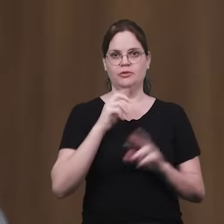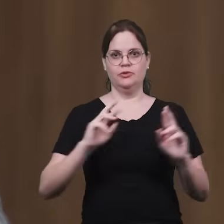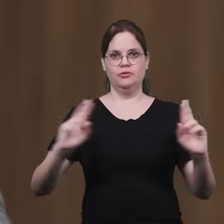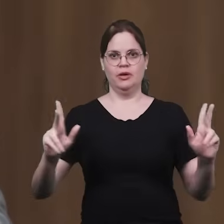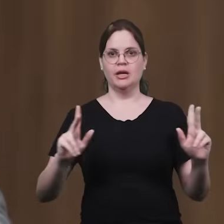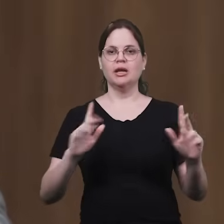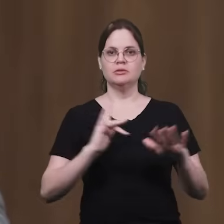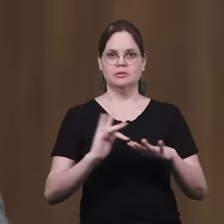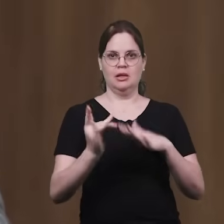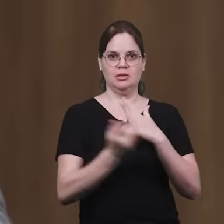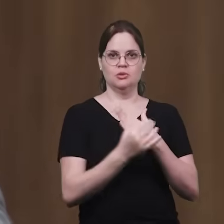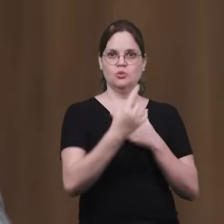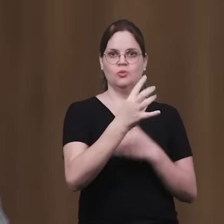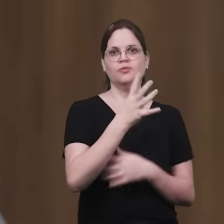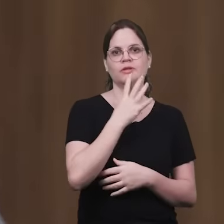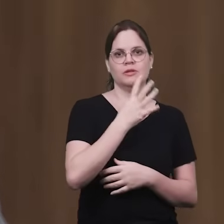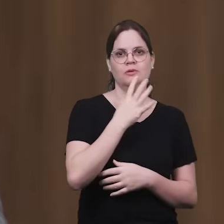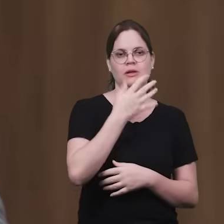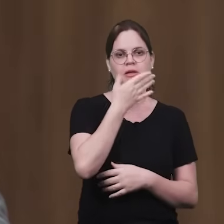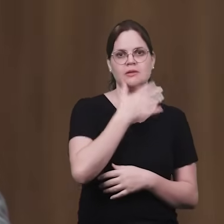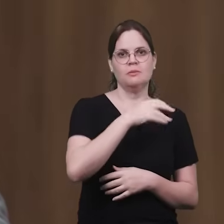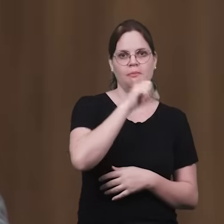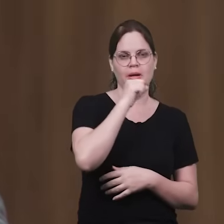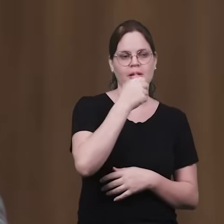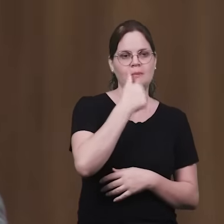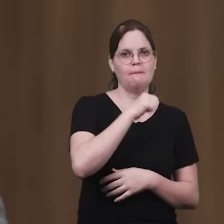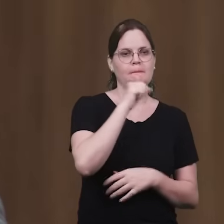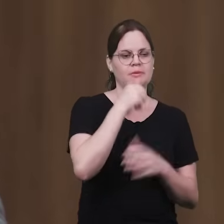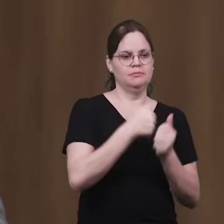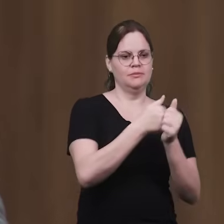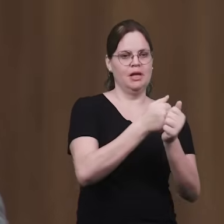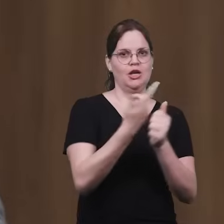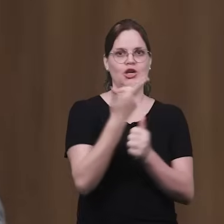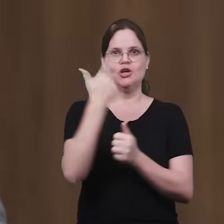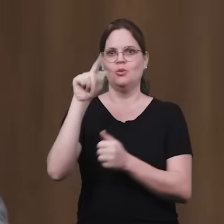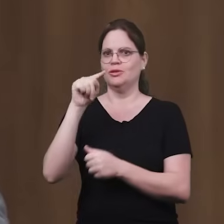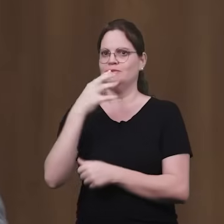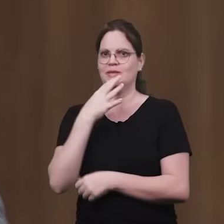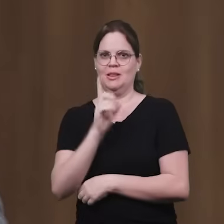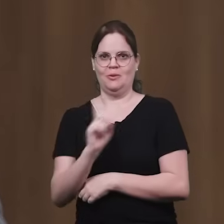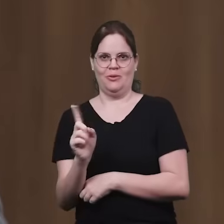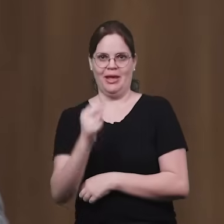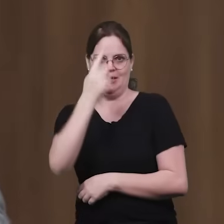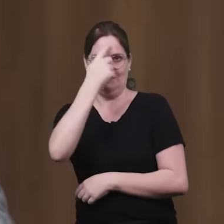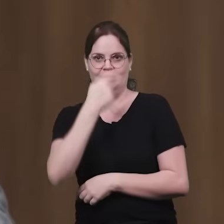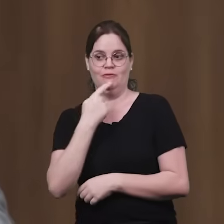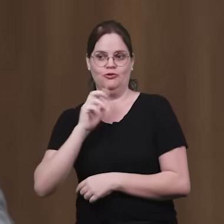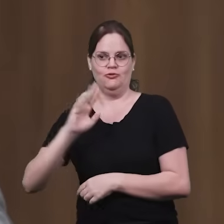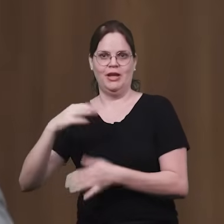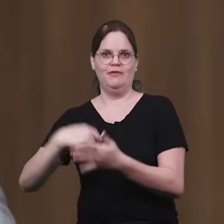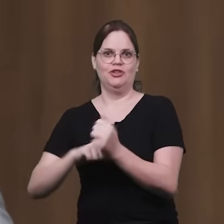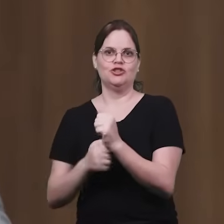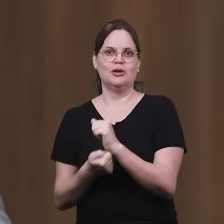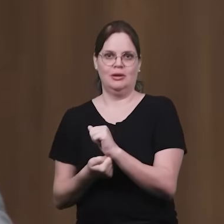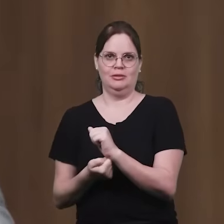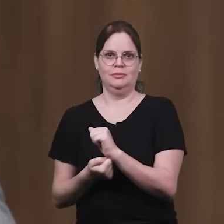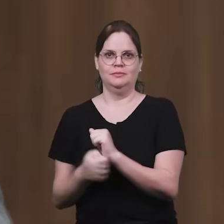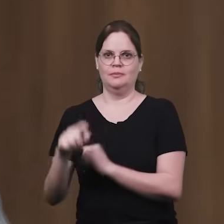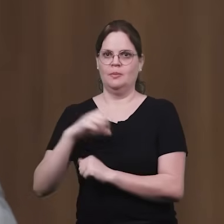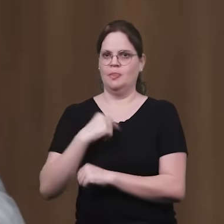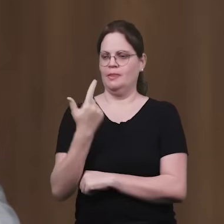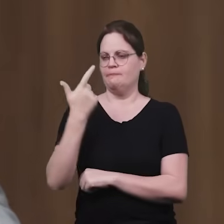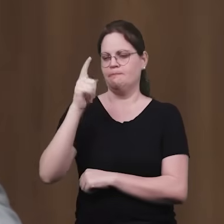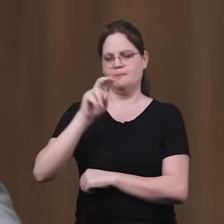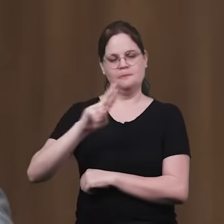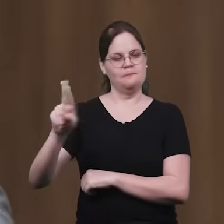perfis diferentes de rede social. Um que você conhece, você pai conhece e acompanha, e outro que você não conhece. Então ele tem um perfil